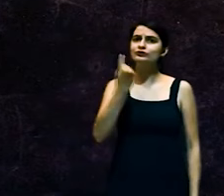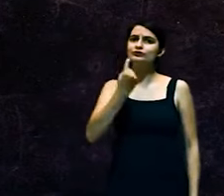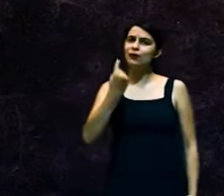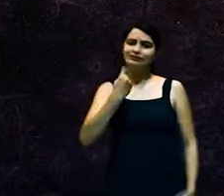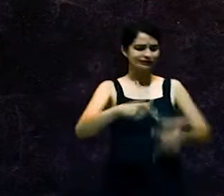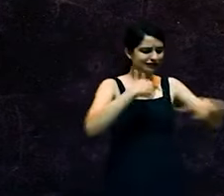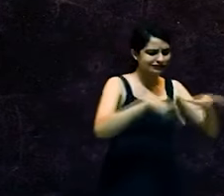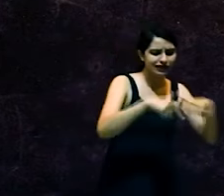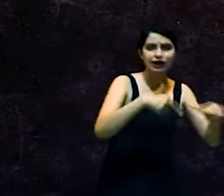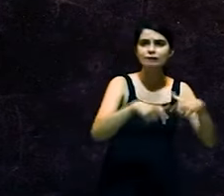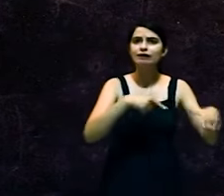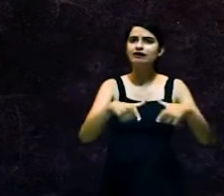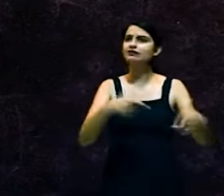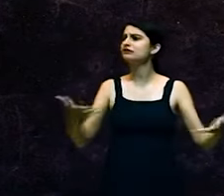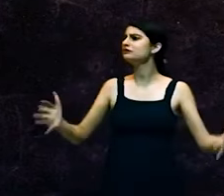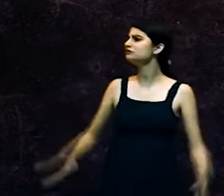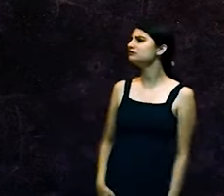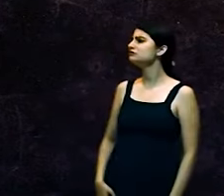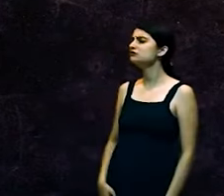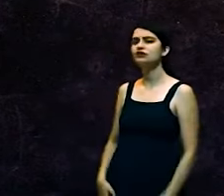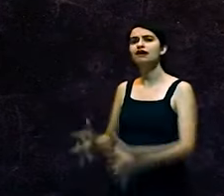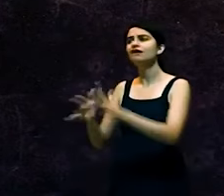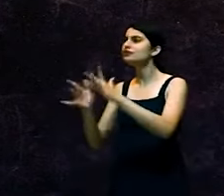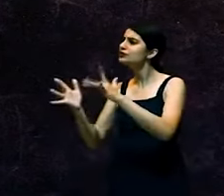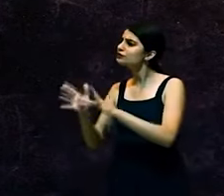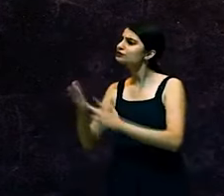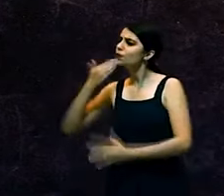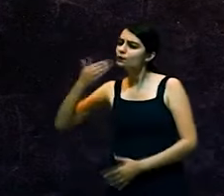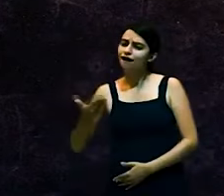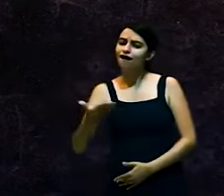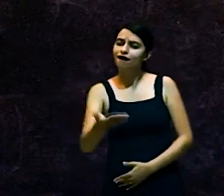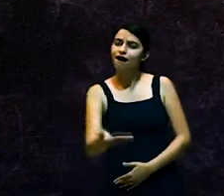servir? Jesus, diga que venha me ajudar.